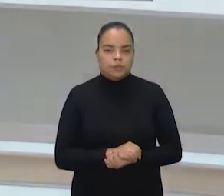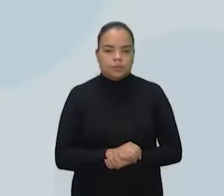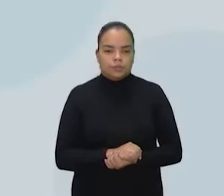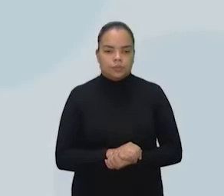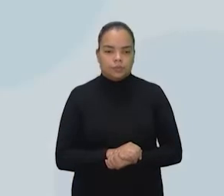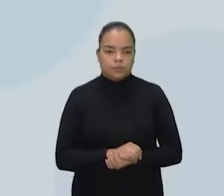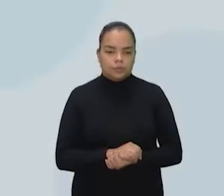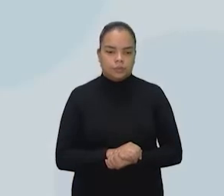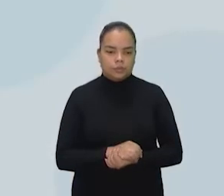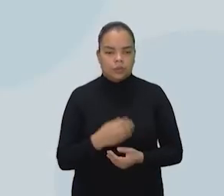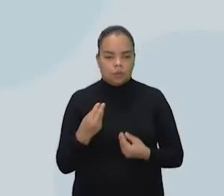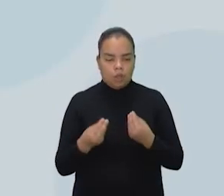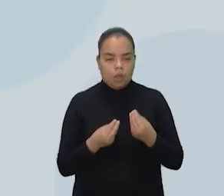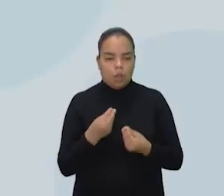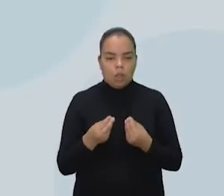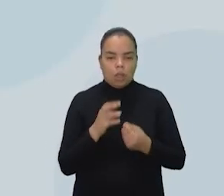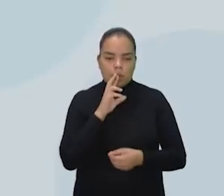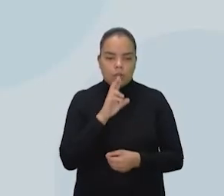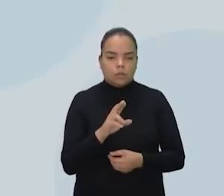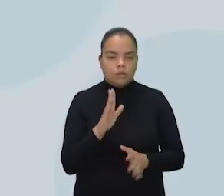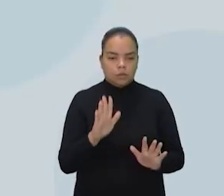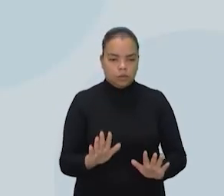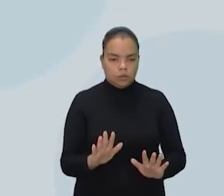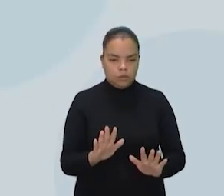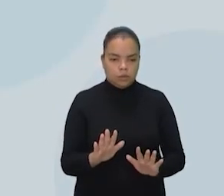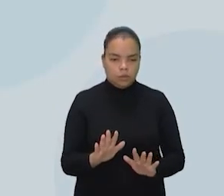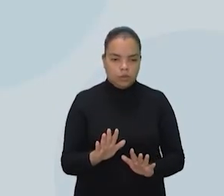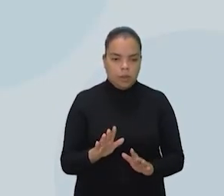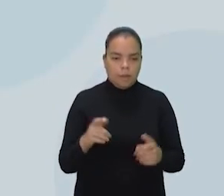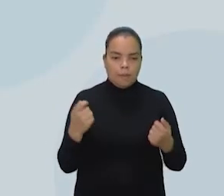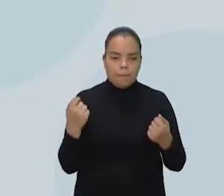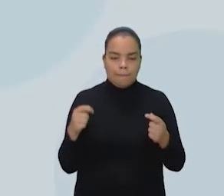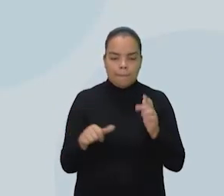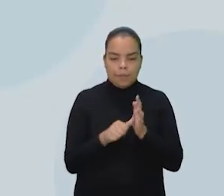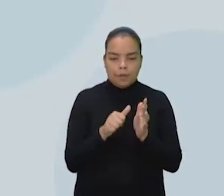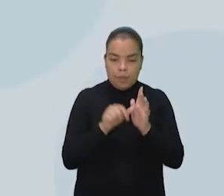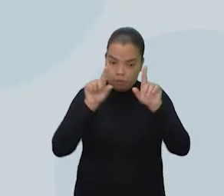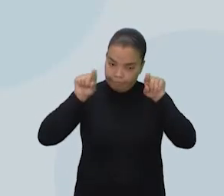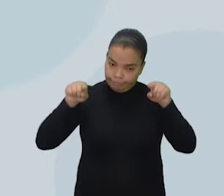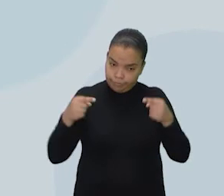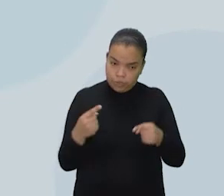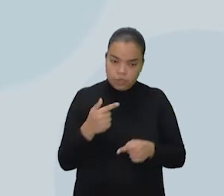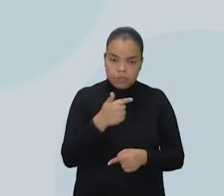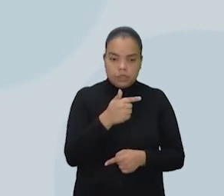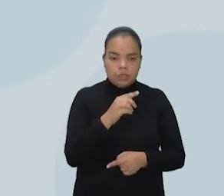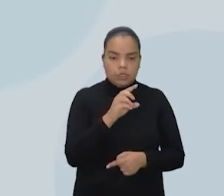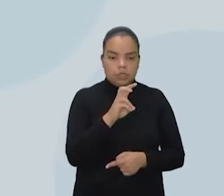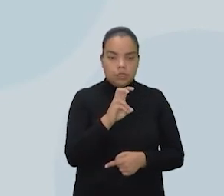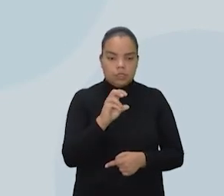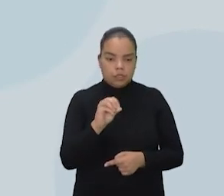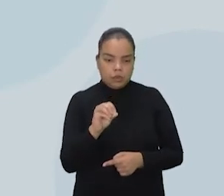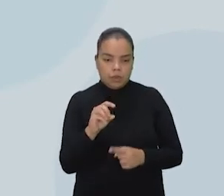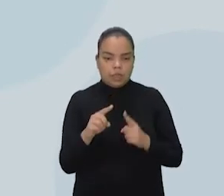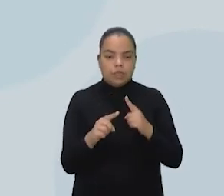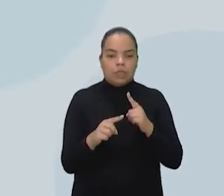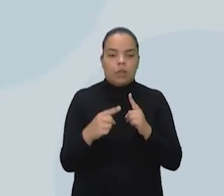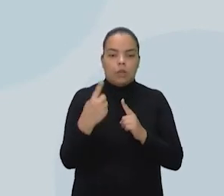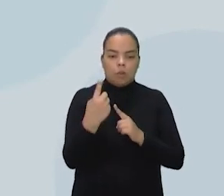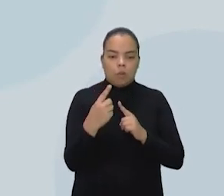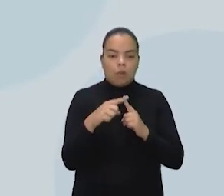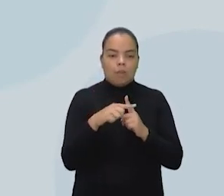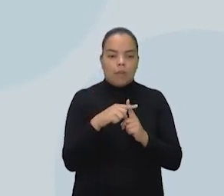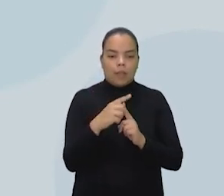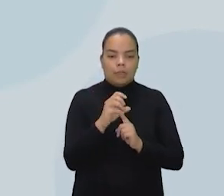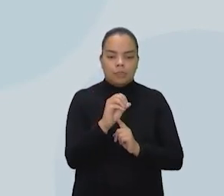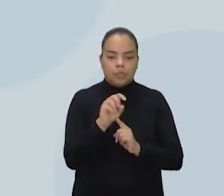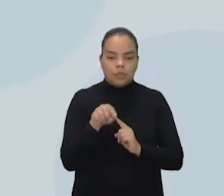como que resolve isso? Primeiro, a gente resolve lá no parênteses, né? 750, 1 mais 15%, que é a